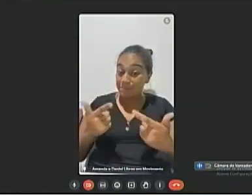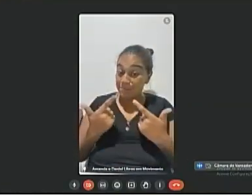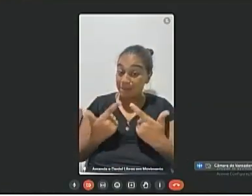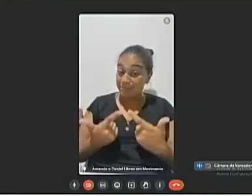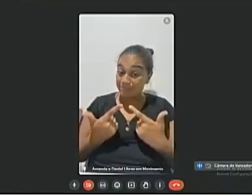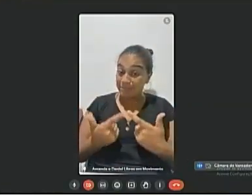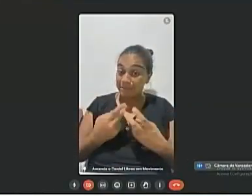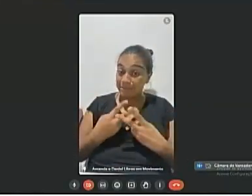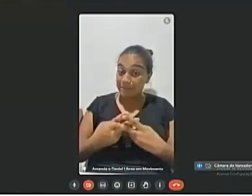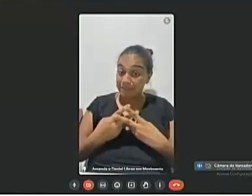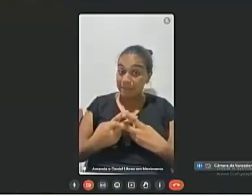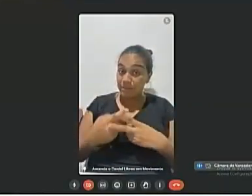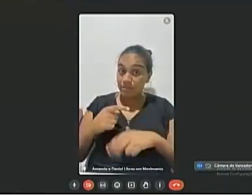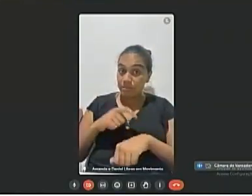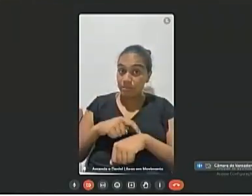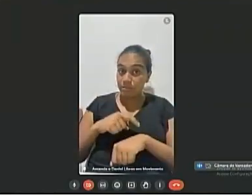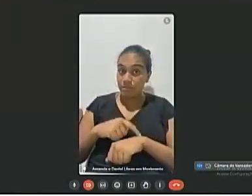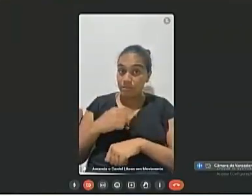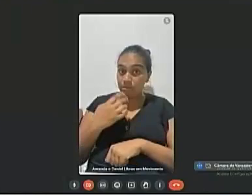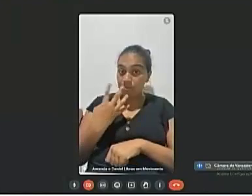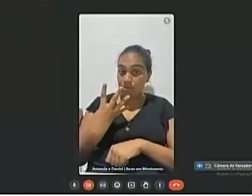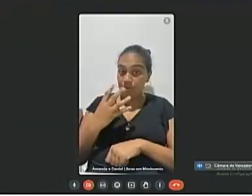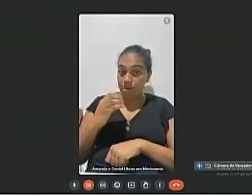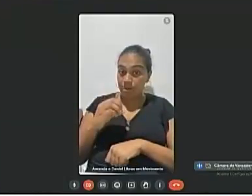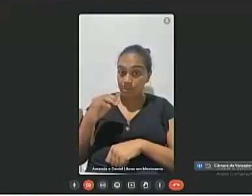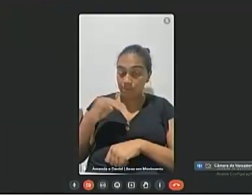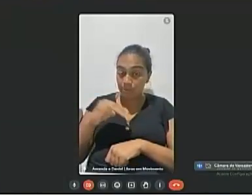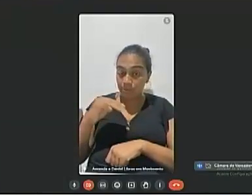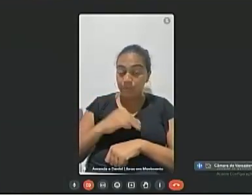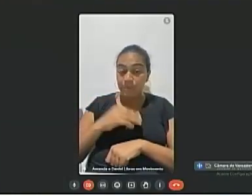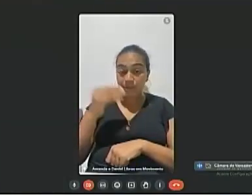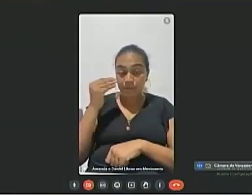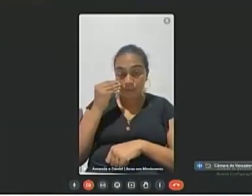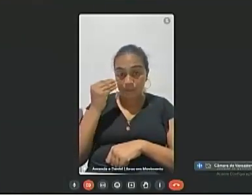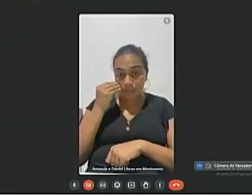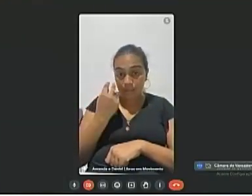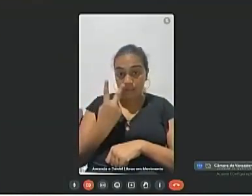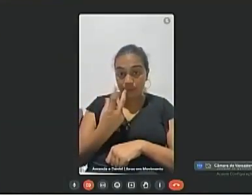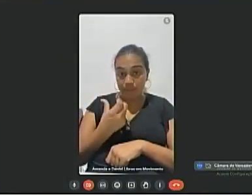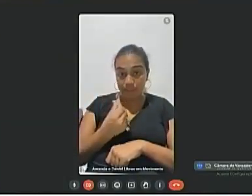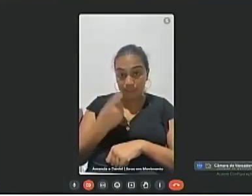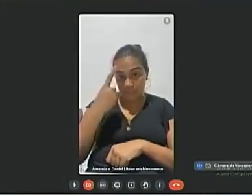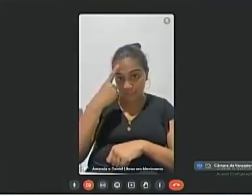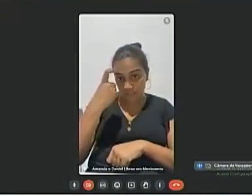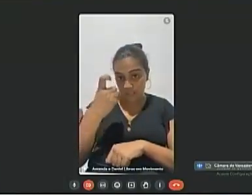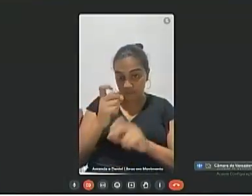é de 40 minutos, nós vamos tentar sintetizar em 40 minutos essas 26 ideias que ocorreram.